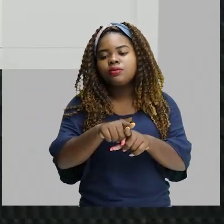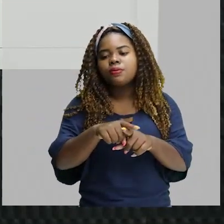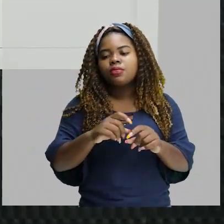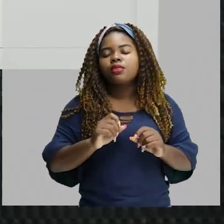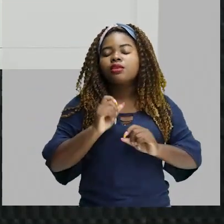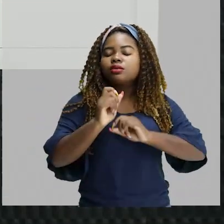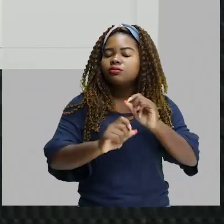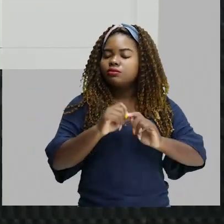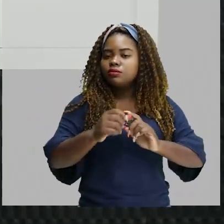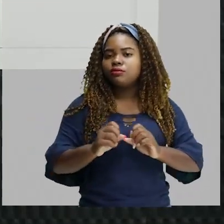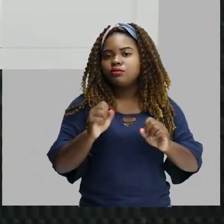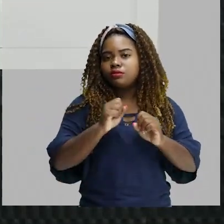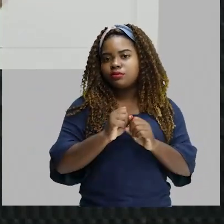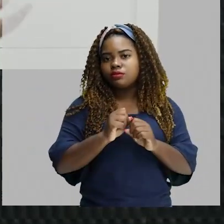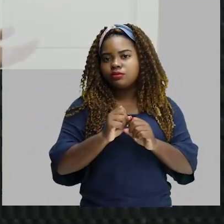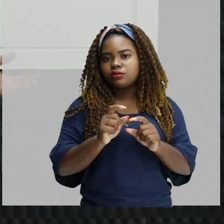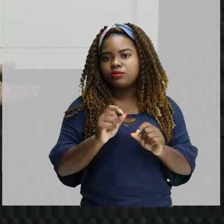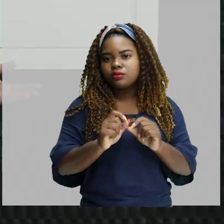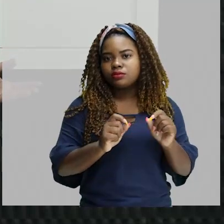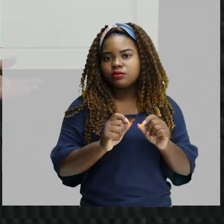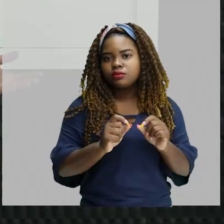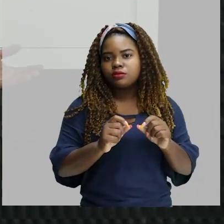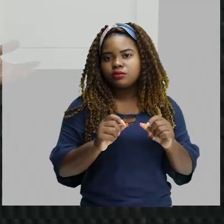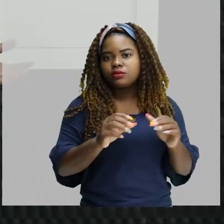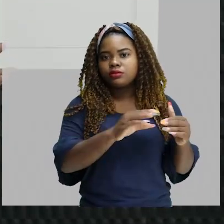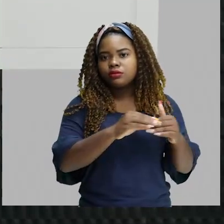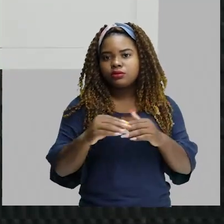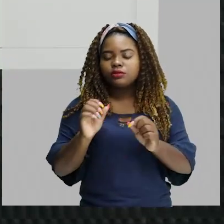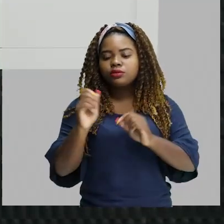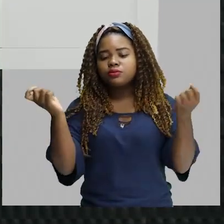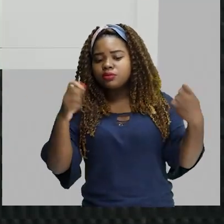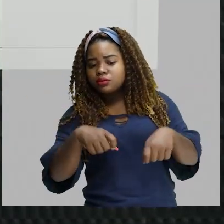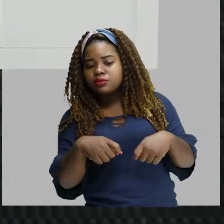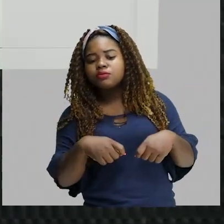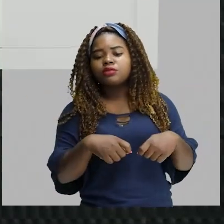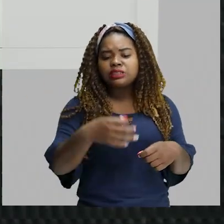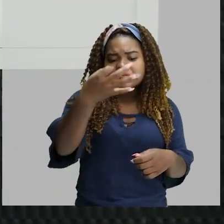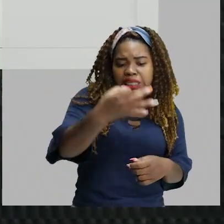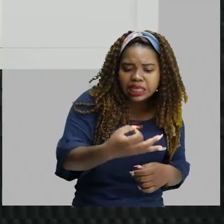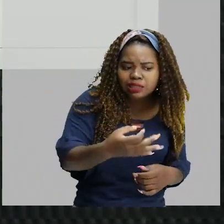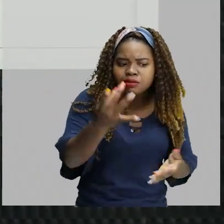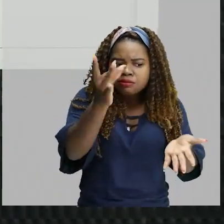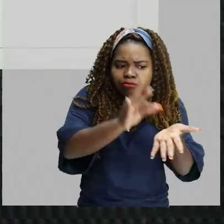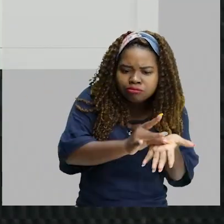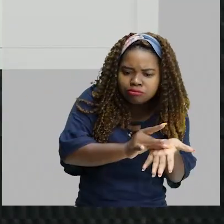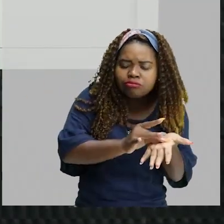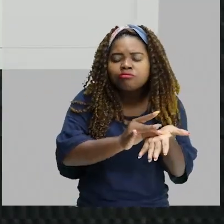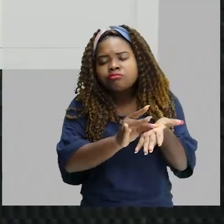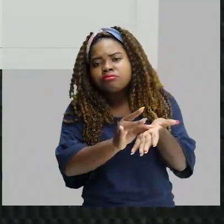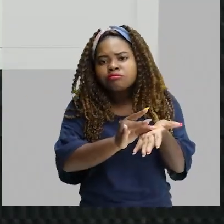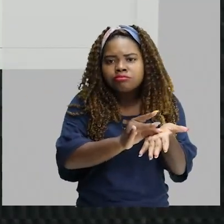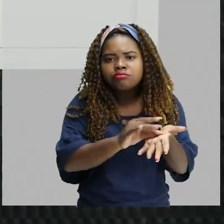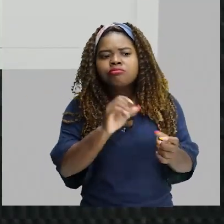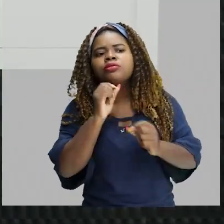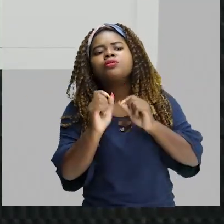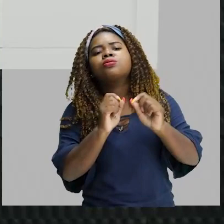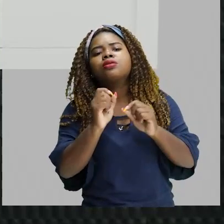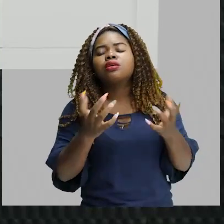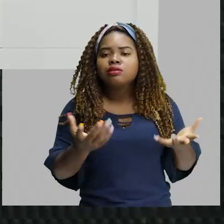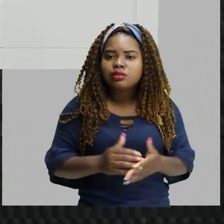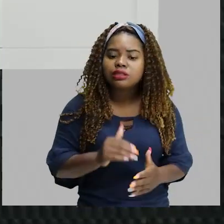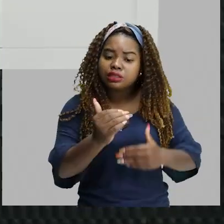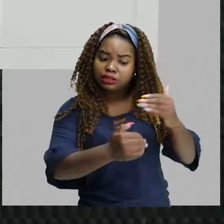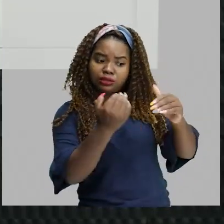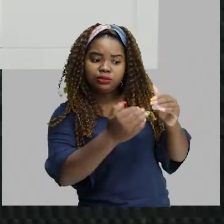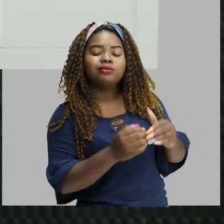e, claro, trazendo para a gente possibilidade de confirmação de que essas ideias que você está desenvolvendo, que